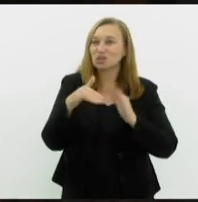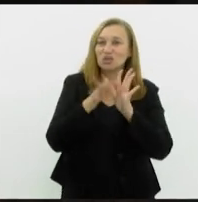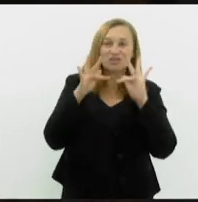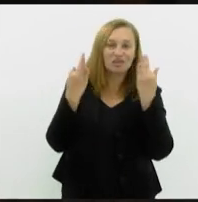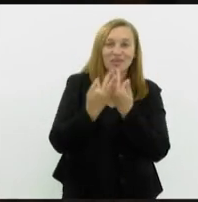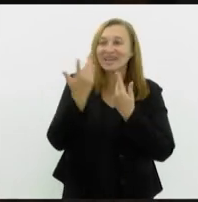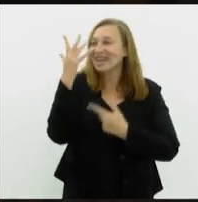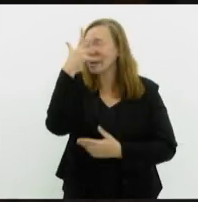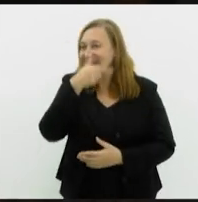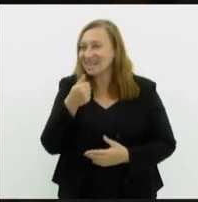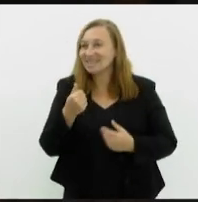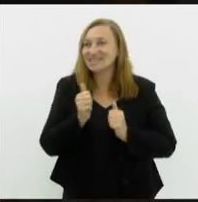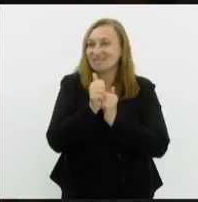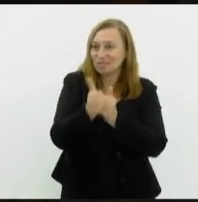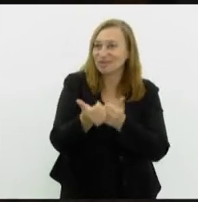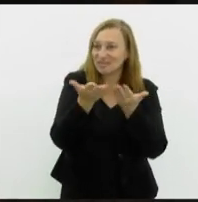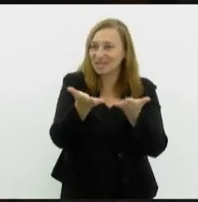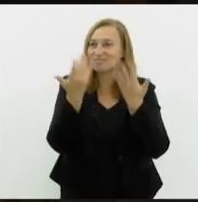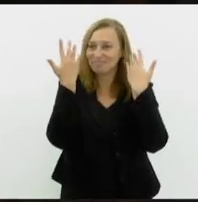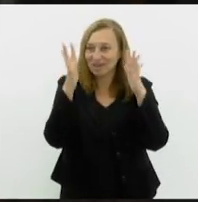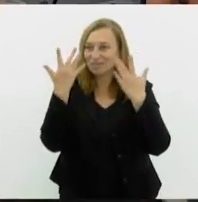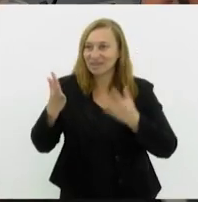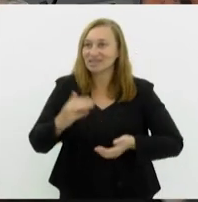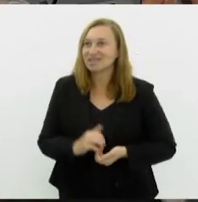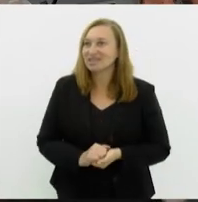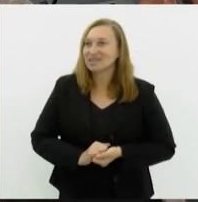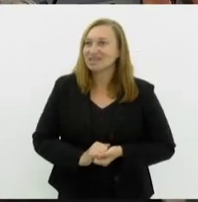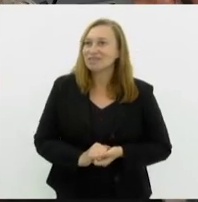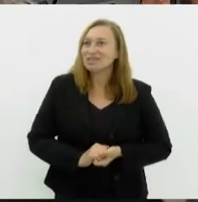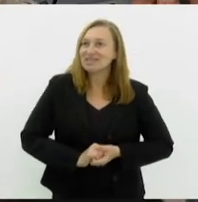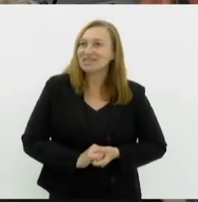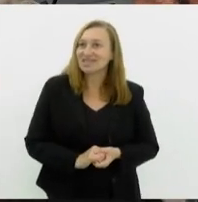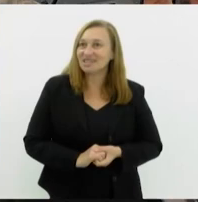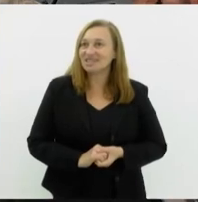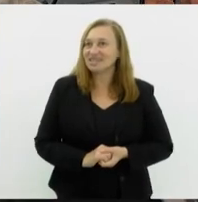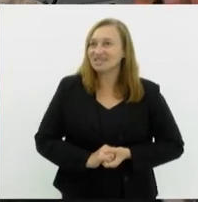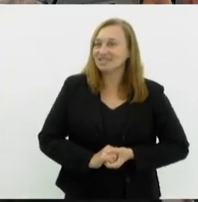linda que está sempre te acompanhando. Parabéns.